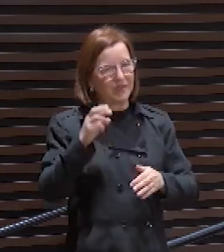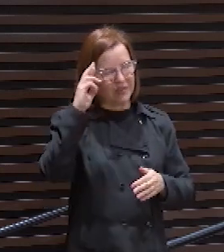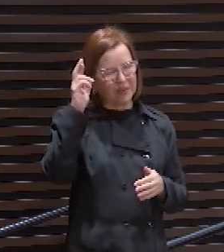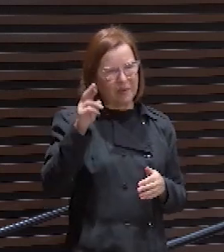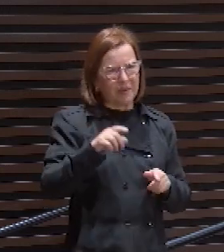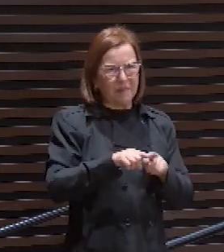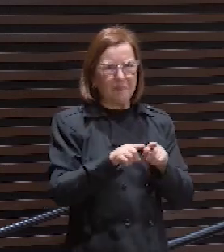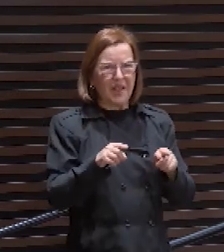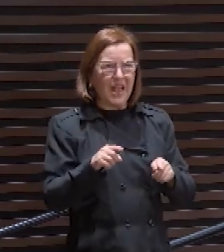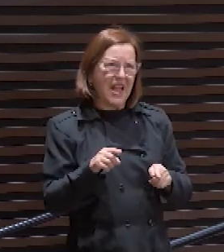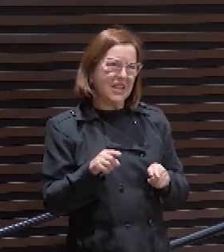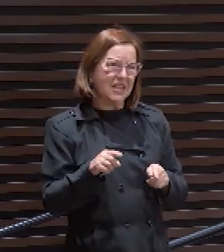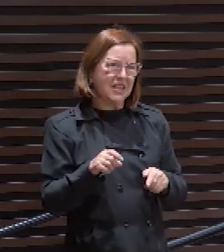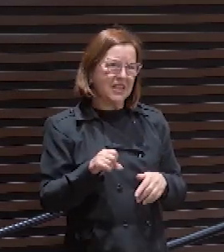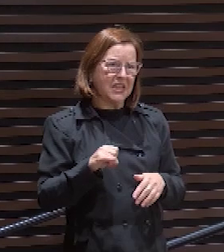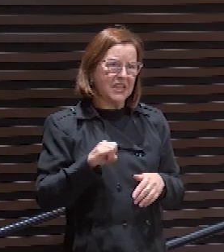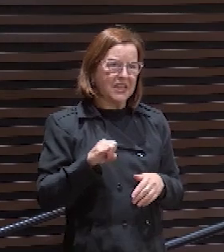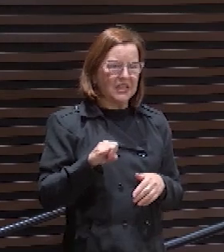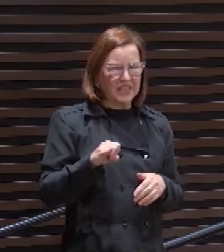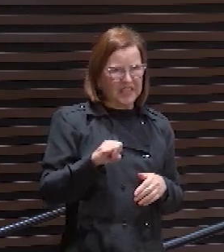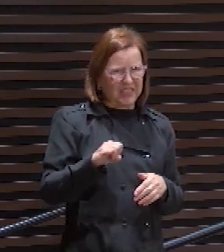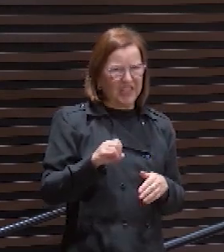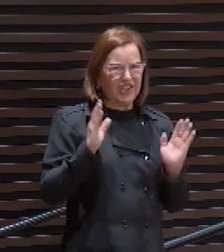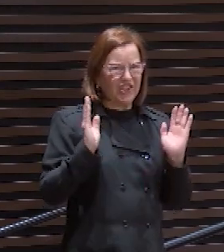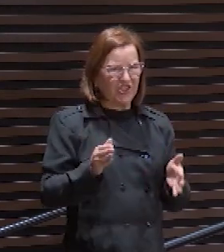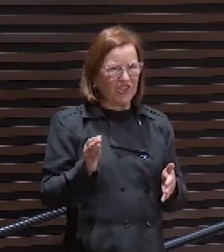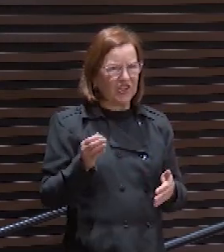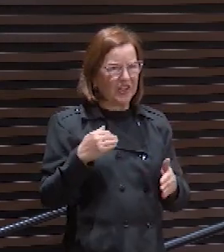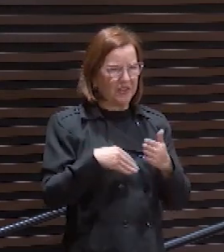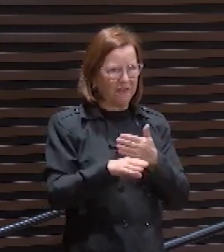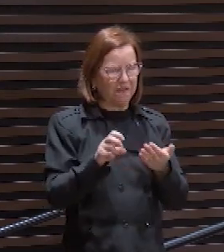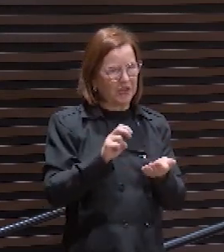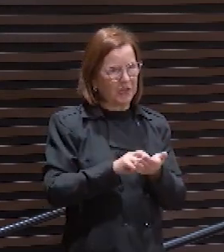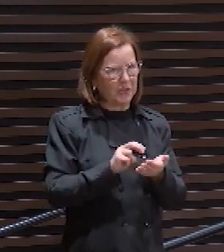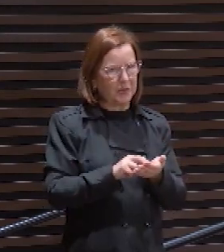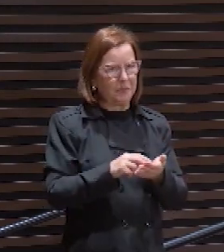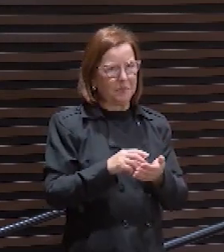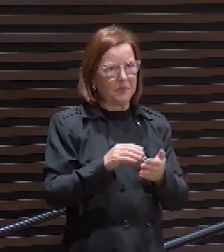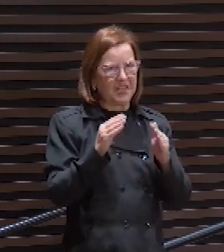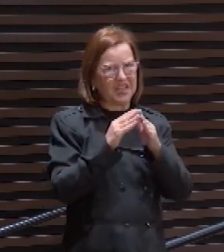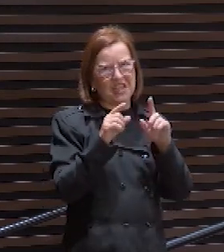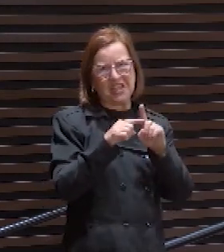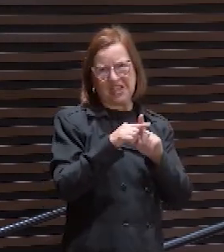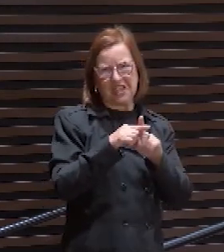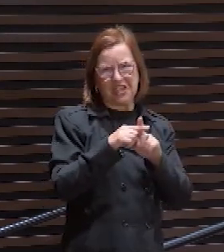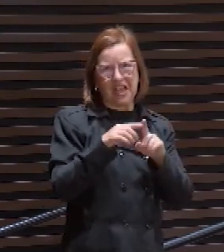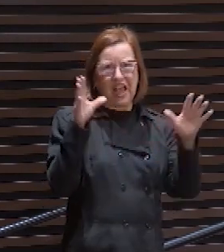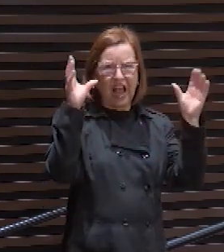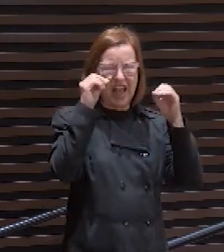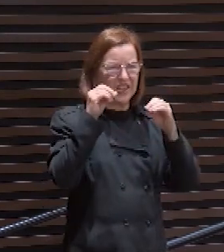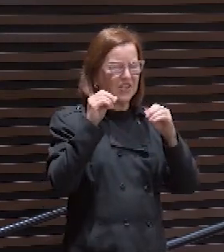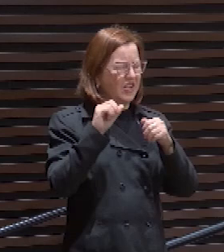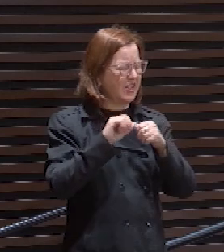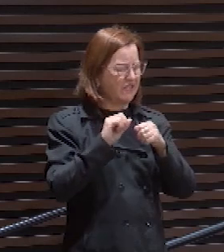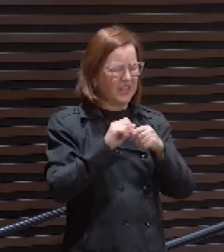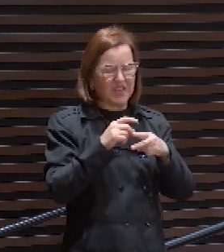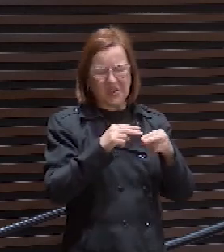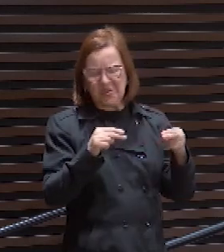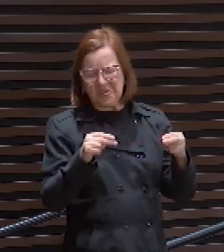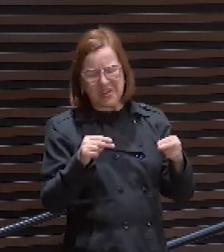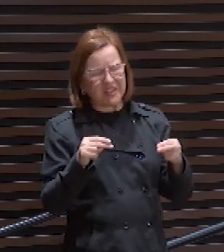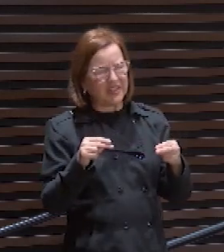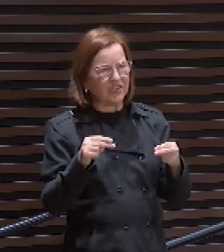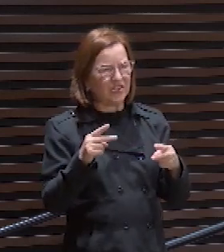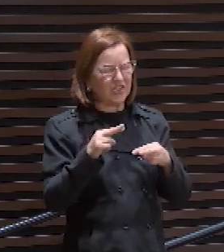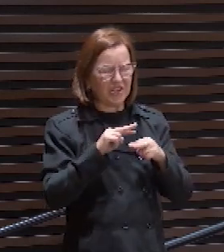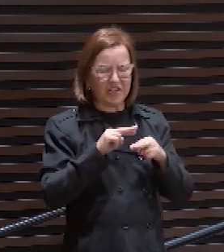manhã, à noite eu vou fazer outra coisa e não farei para o Senhor. Vou fazer para mim mesmo, para minha esposa, para os meus filhos, porque o evangelho foi de manhã, mas o evangelho não é